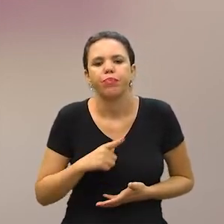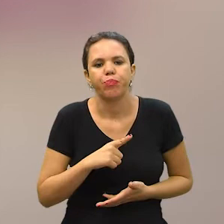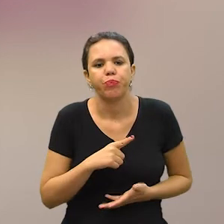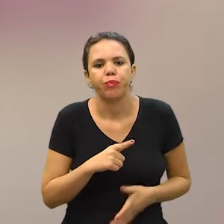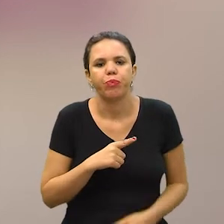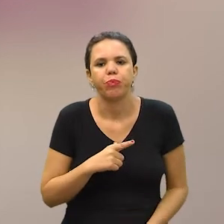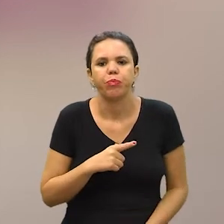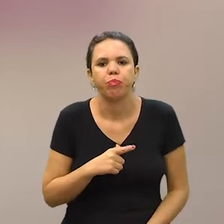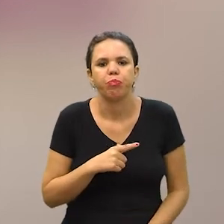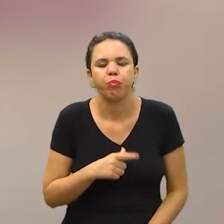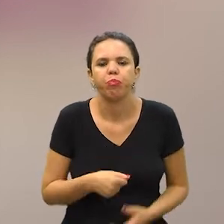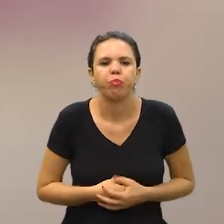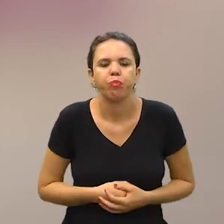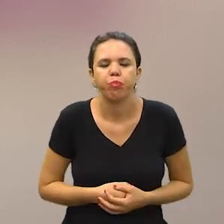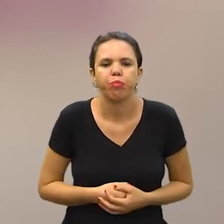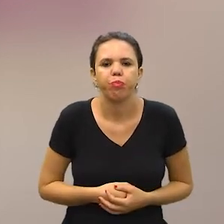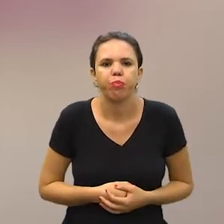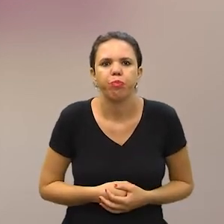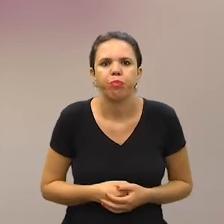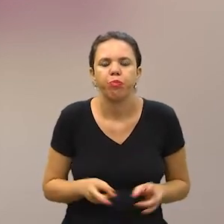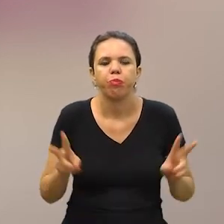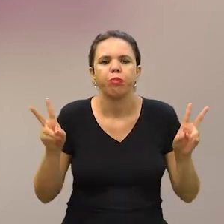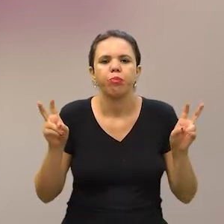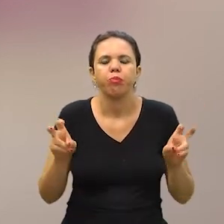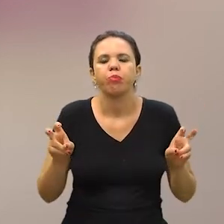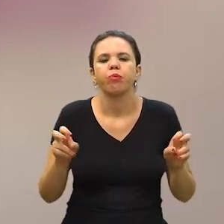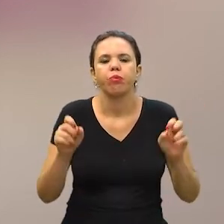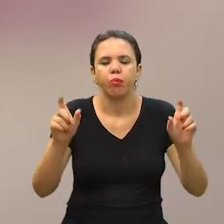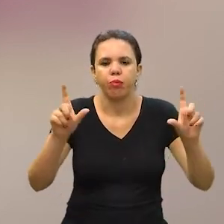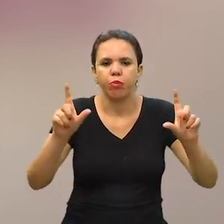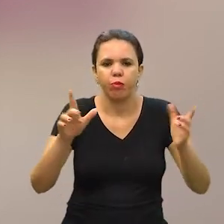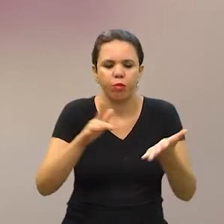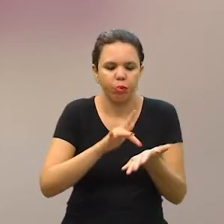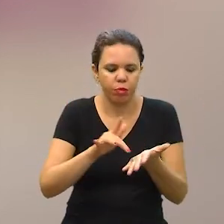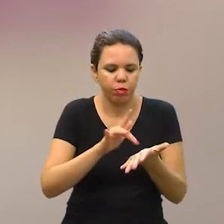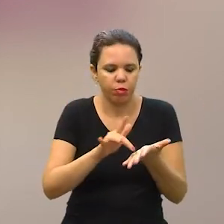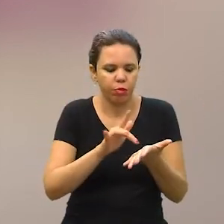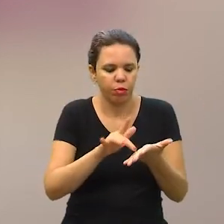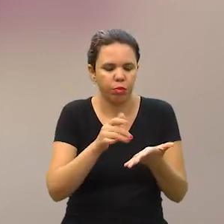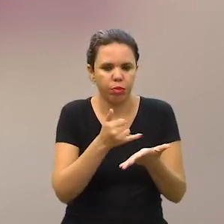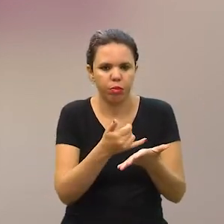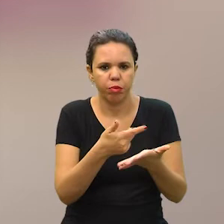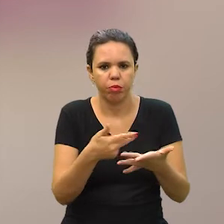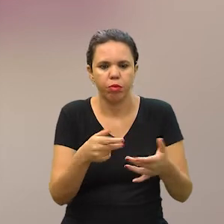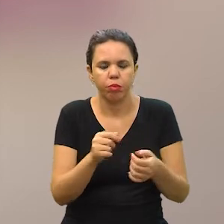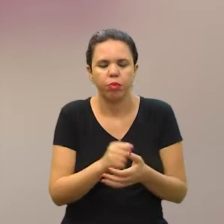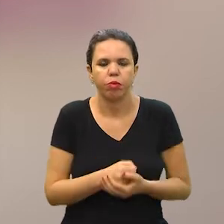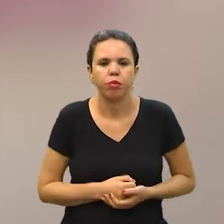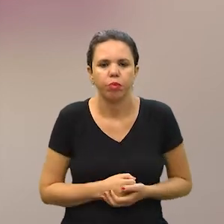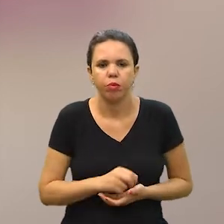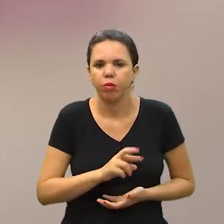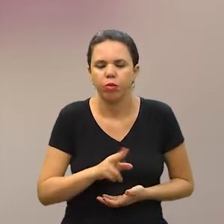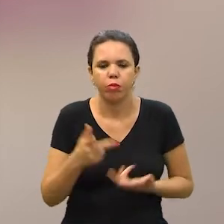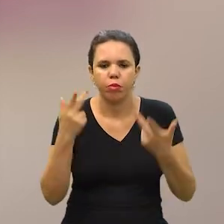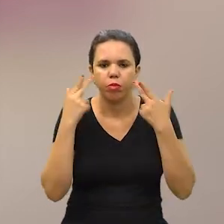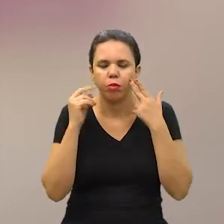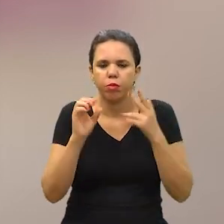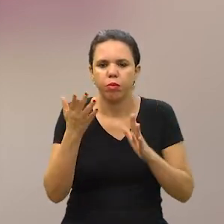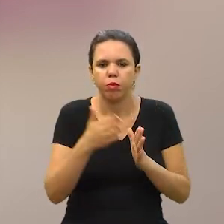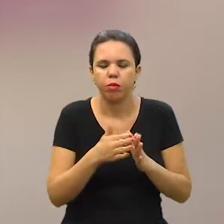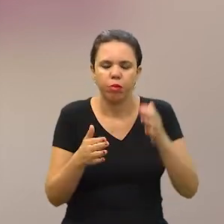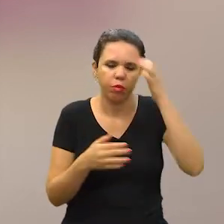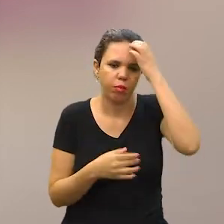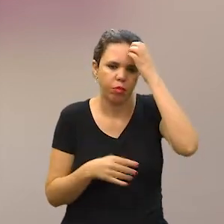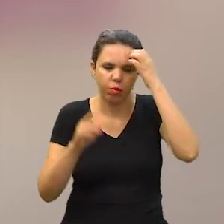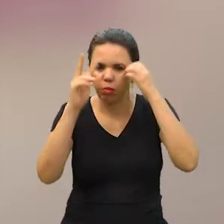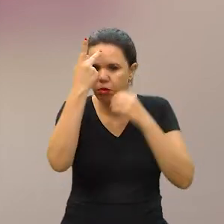temos também a relação com as telas, né? Hoje em dia nós temos o vício em games, que não é incomum de acontecer,